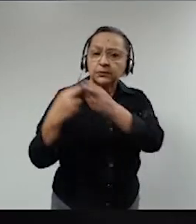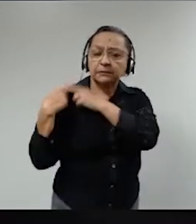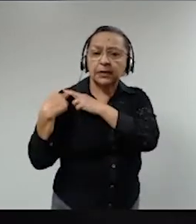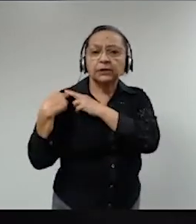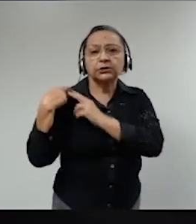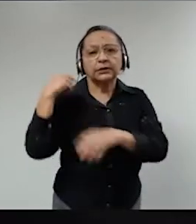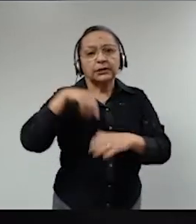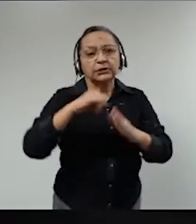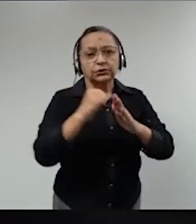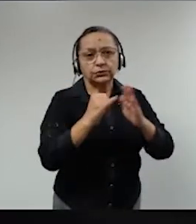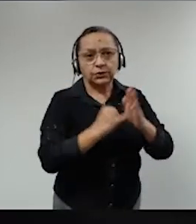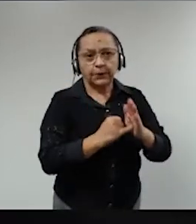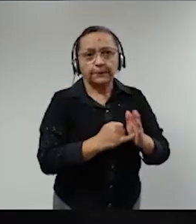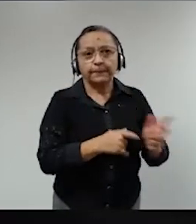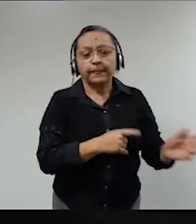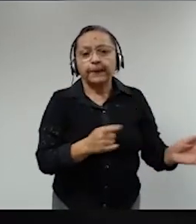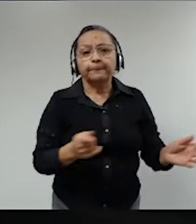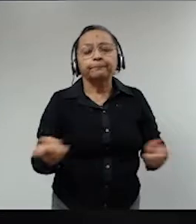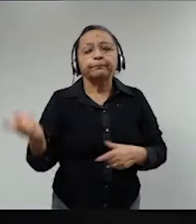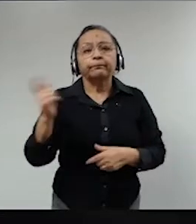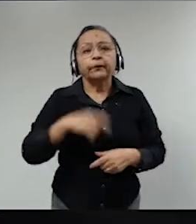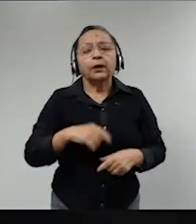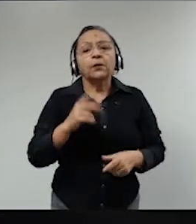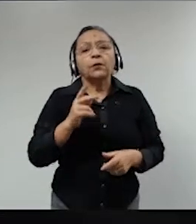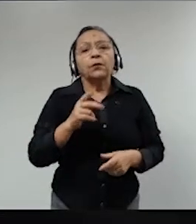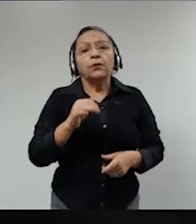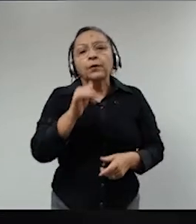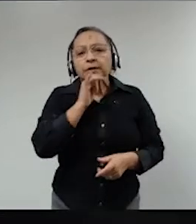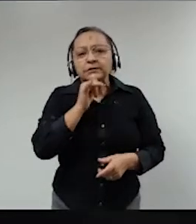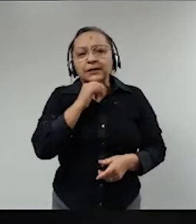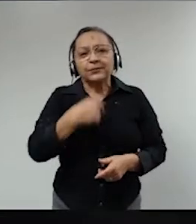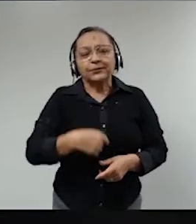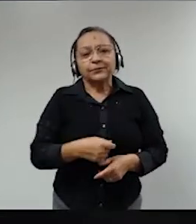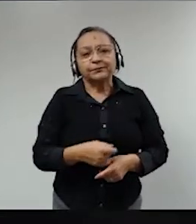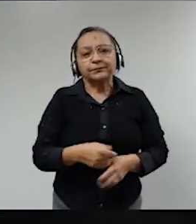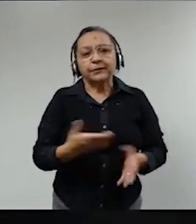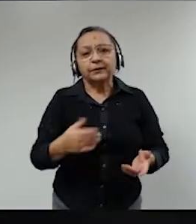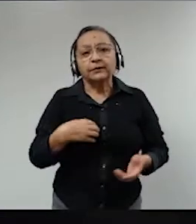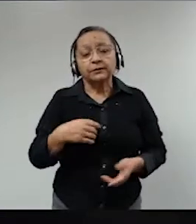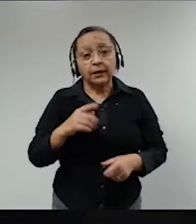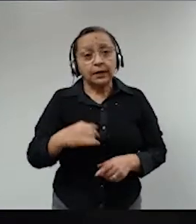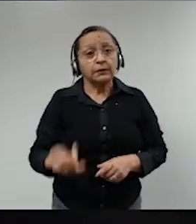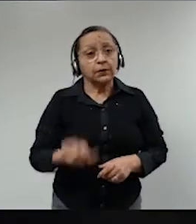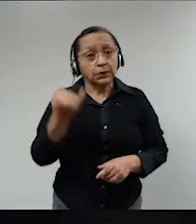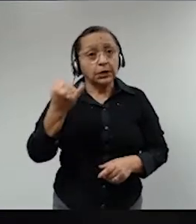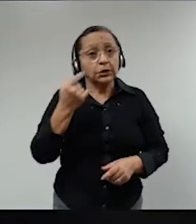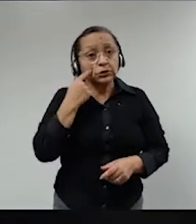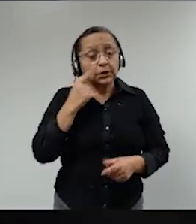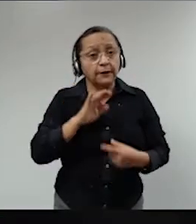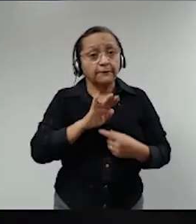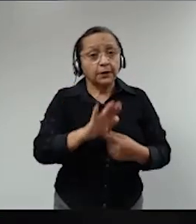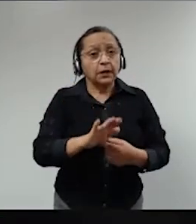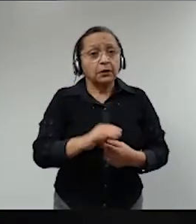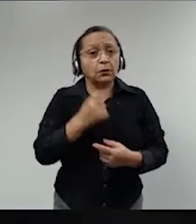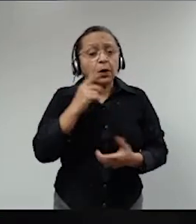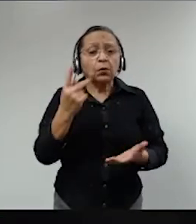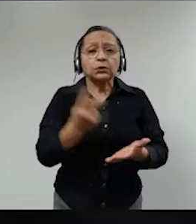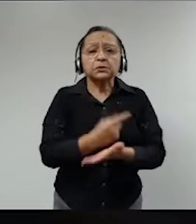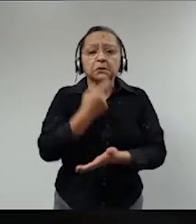Voltando ao exemplo que eu gostaria de citar, é importante mencionar um precedente recente do